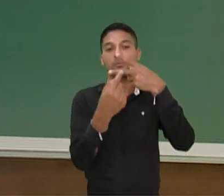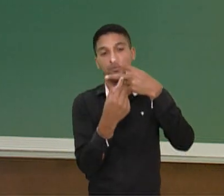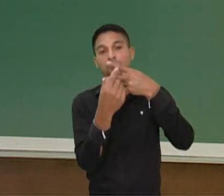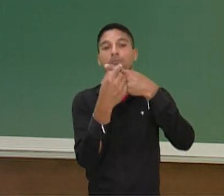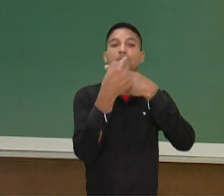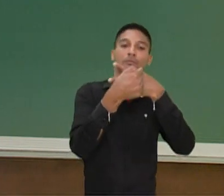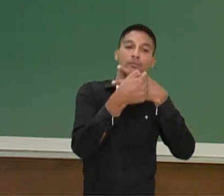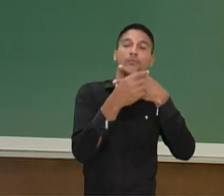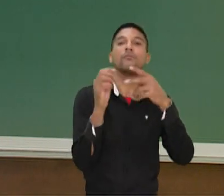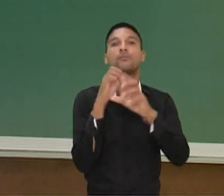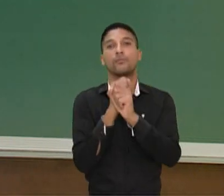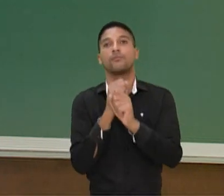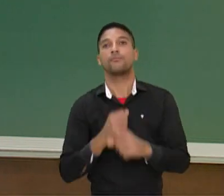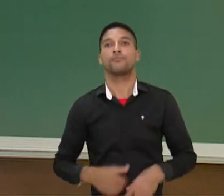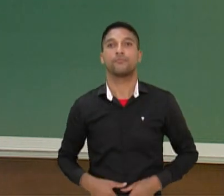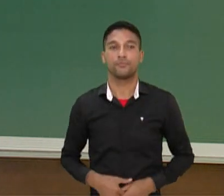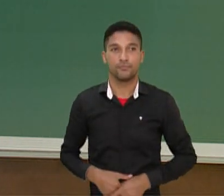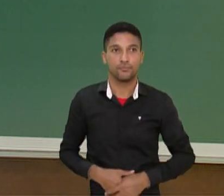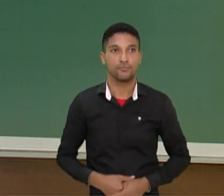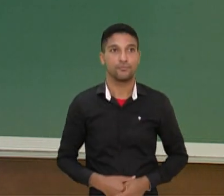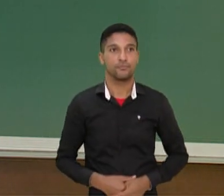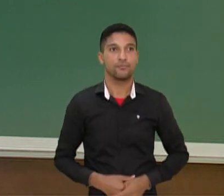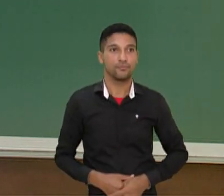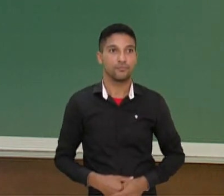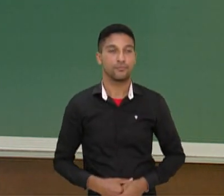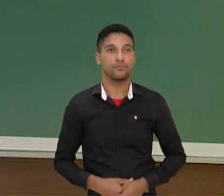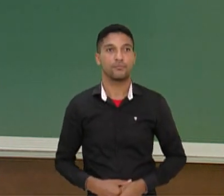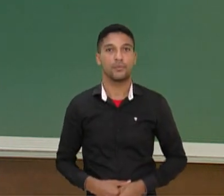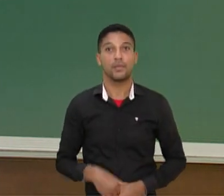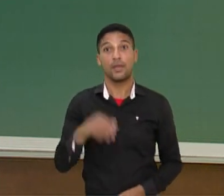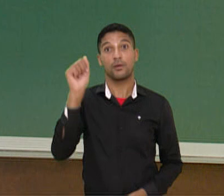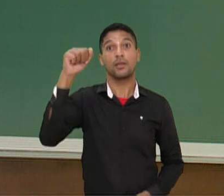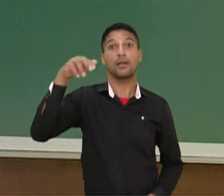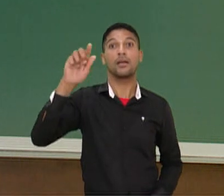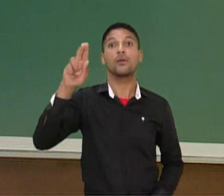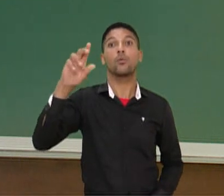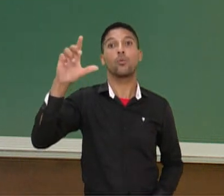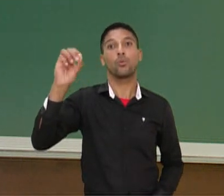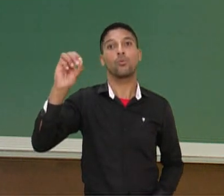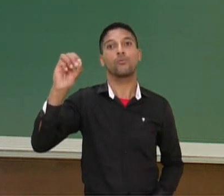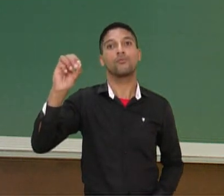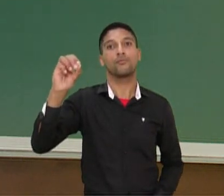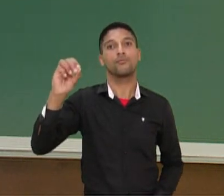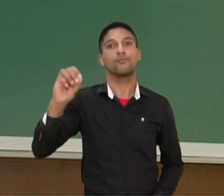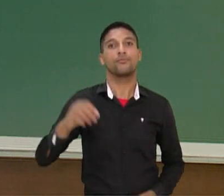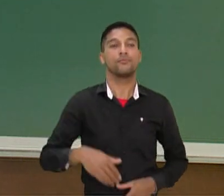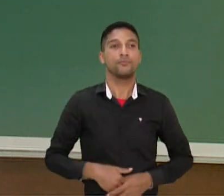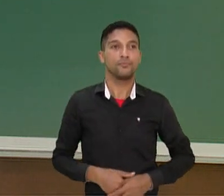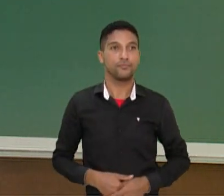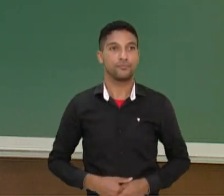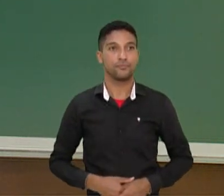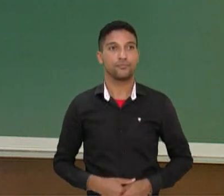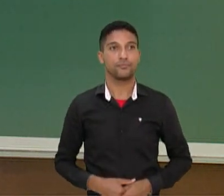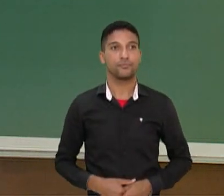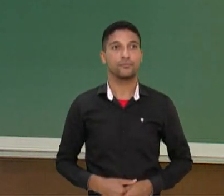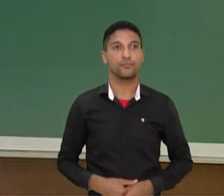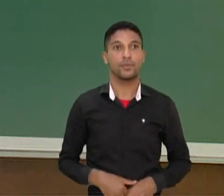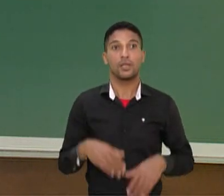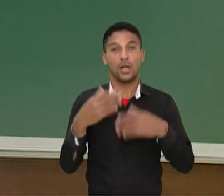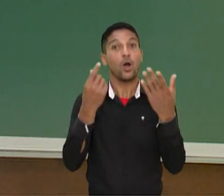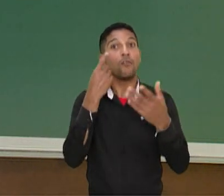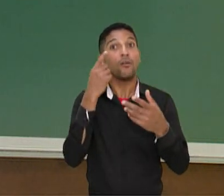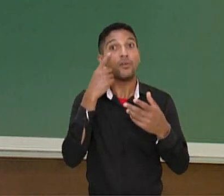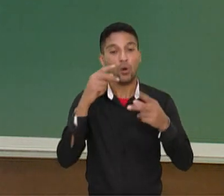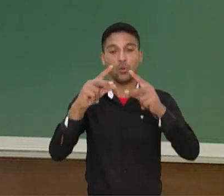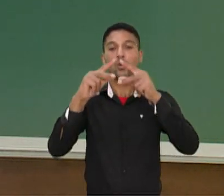um ângulo raso, meia volta, ok? Então, vamos lá para o exercício, vamos pensar um pouquinho. Se um ângulo